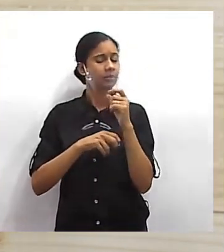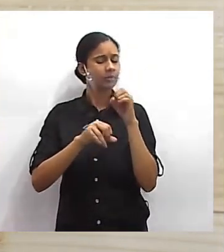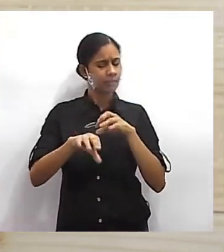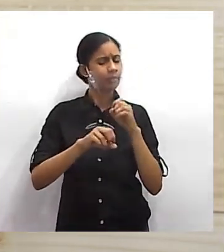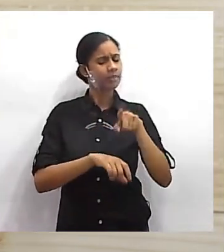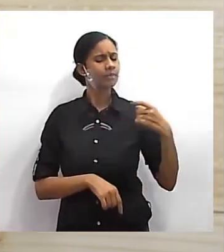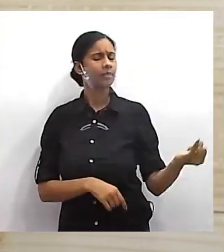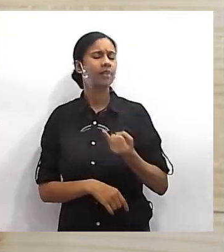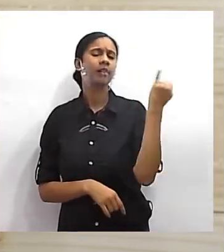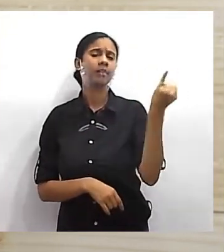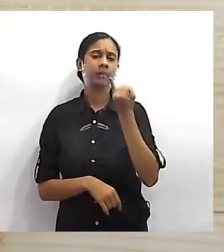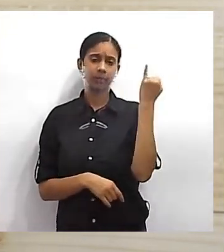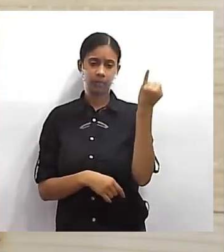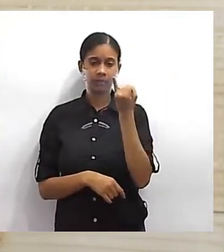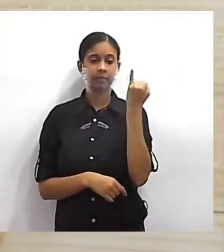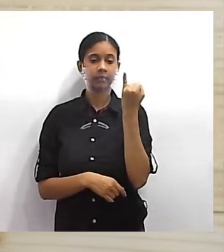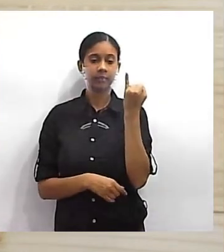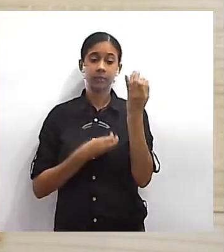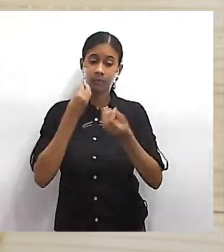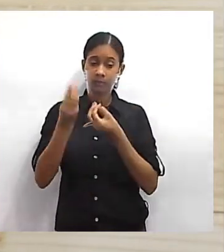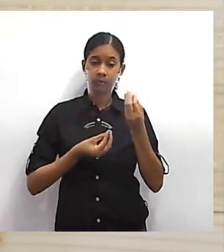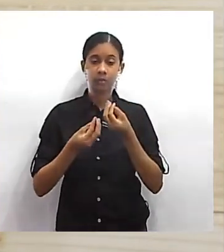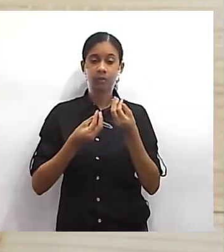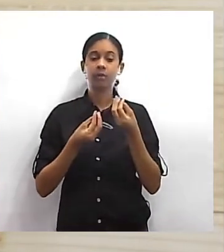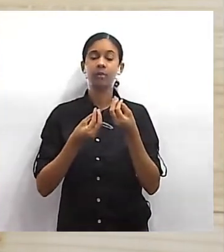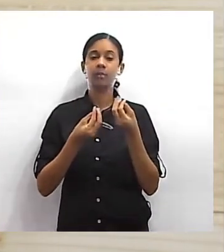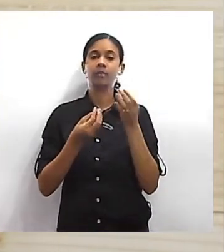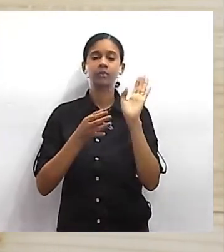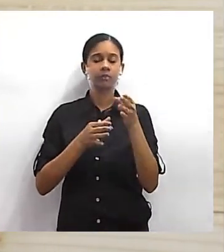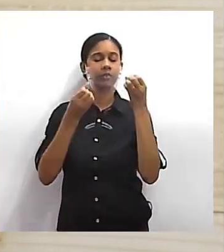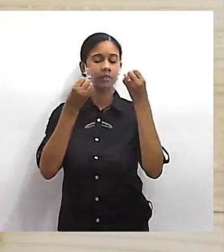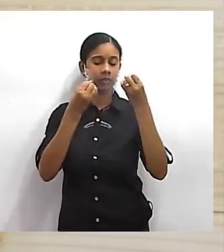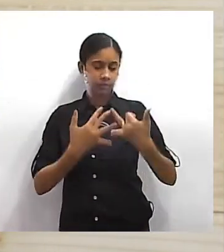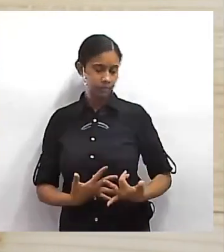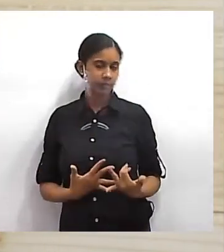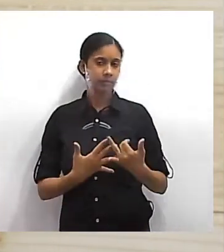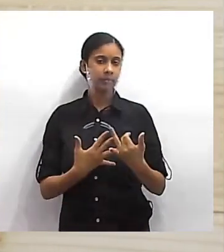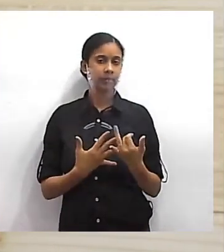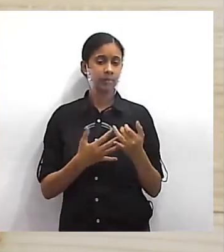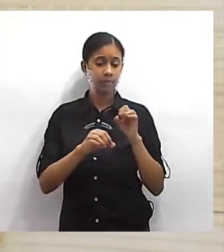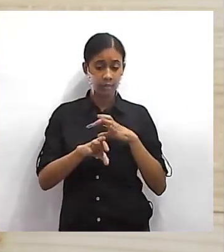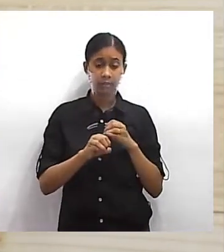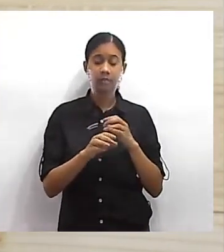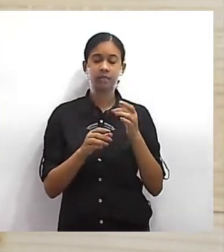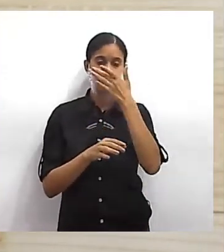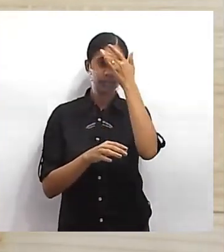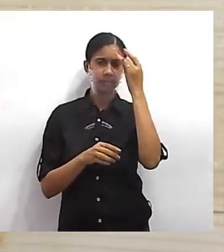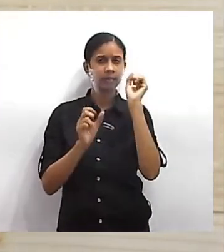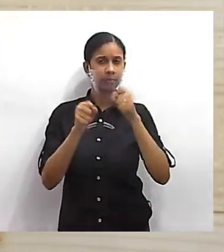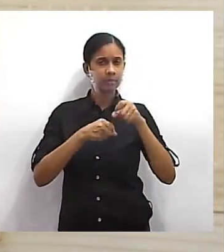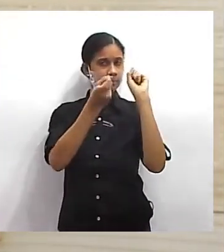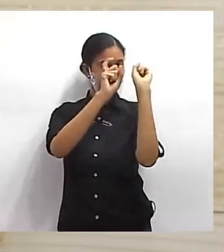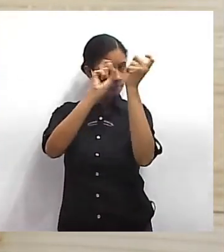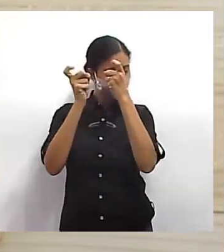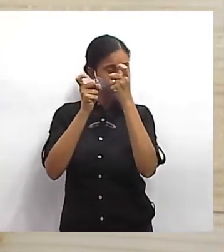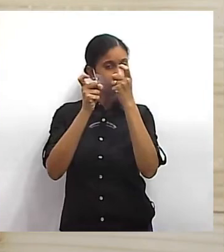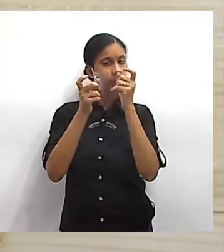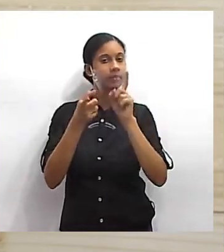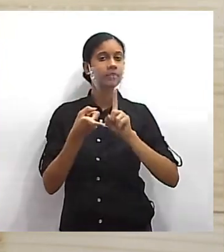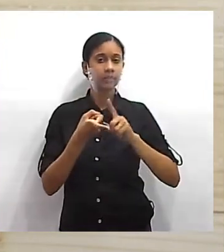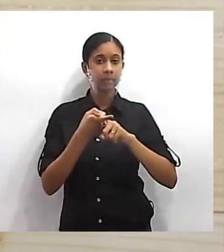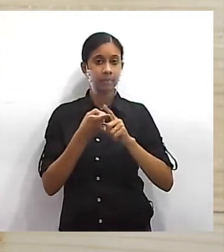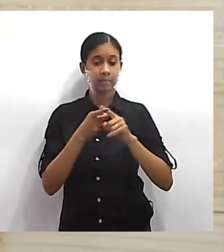nesse sentido. A educação, como eu disse, a educação crítica, a educação para a emancipação do sujeito. Inversões em